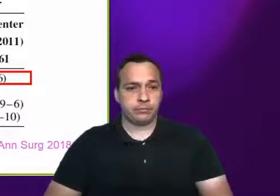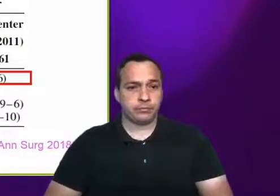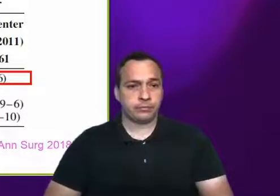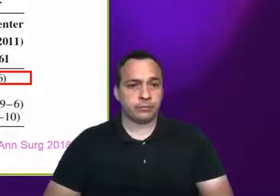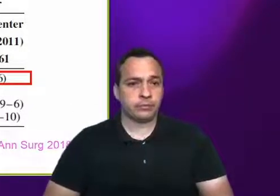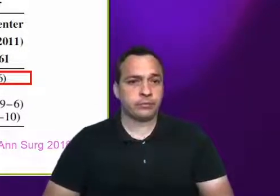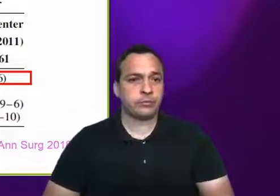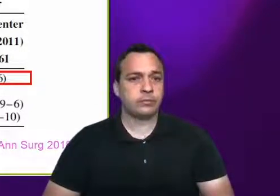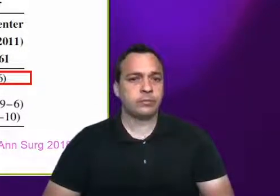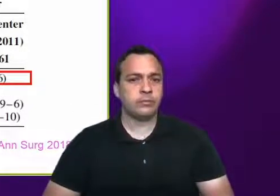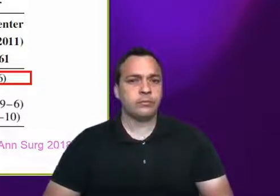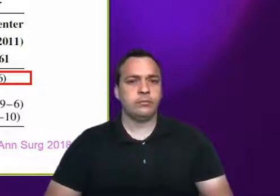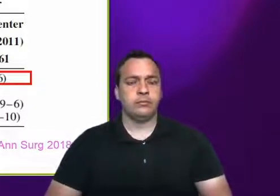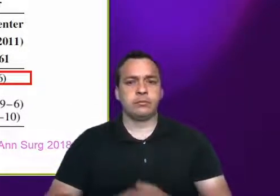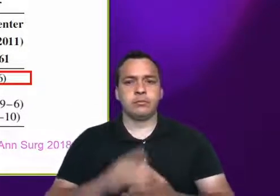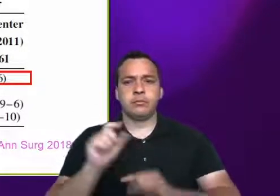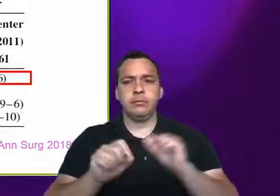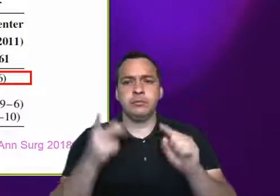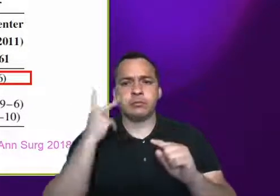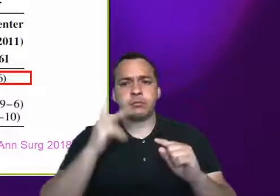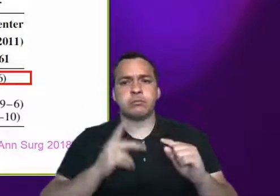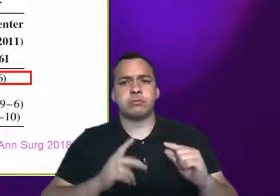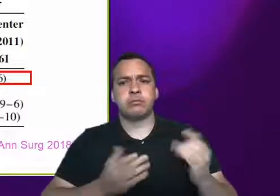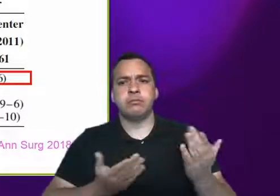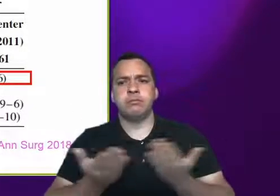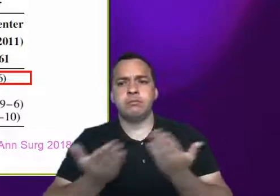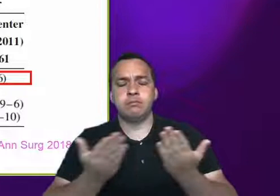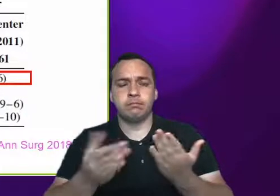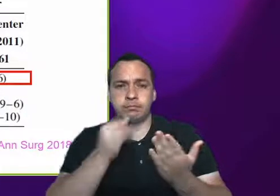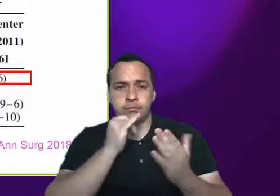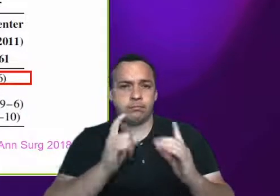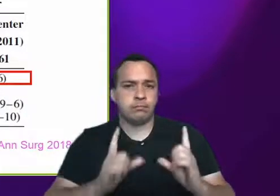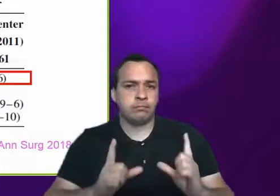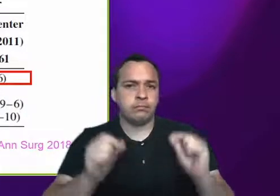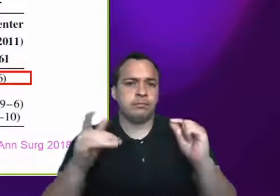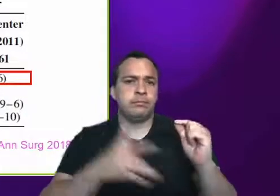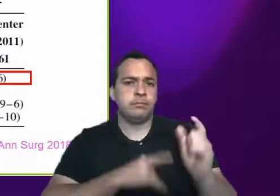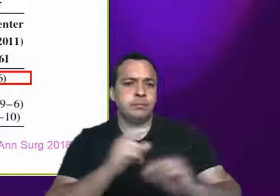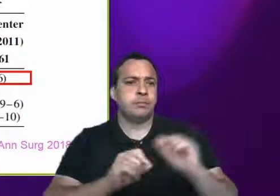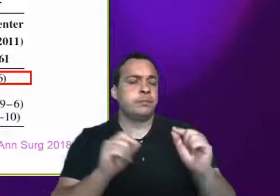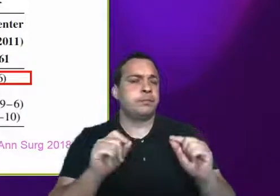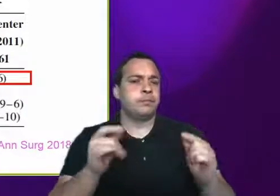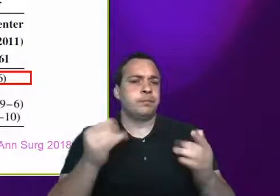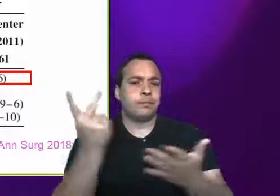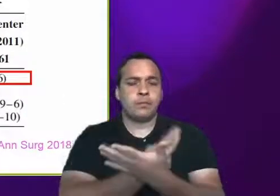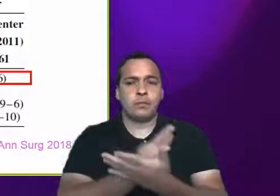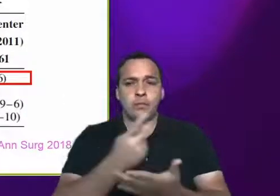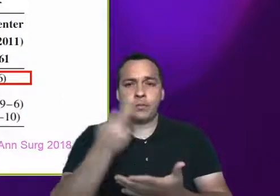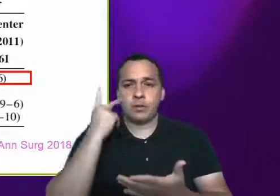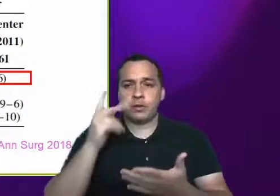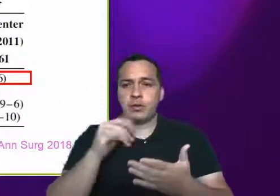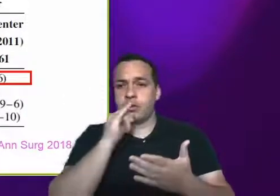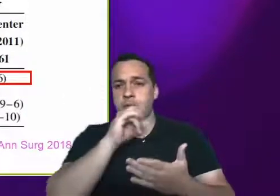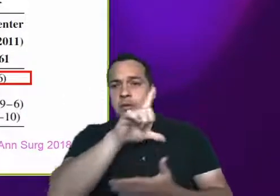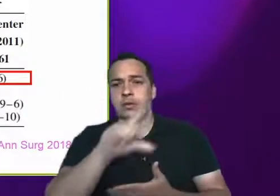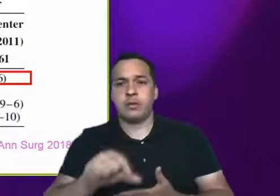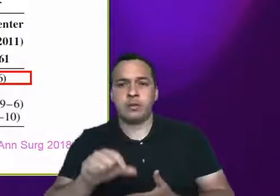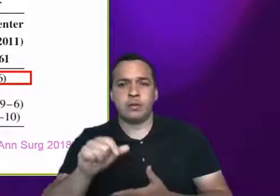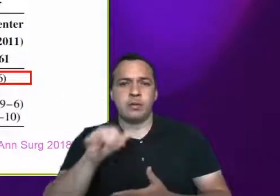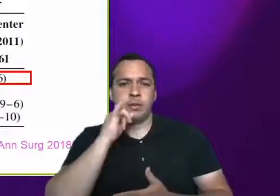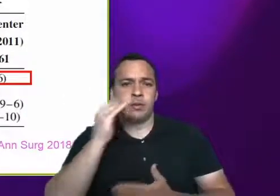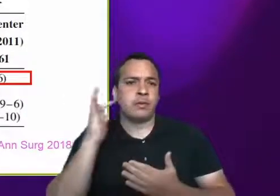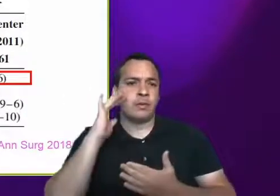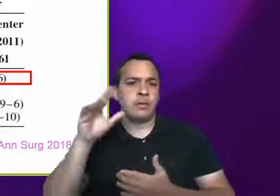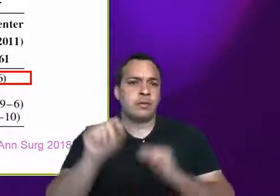a possibilidade de poder aumentar as margens da cirurgia oncológica, obviamente eliminando os fatores que predispõem para